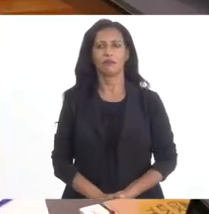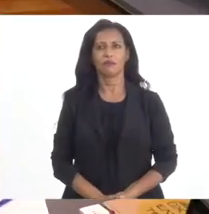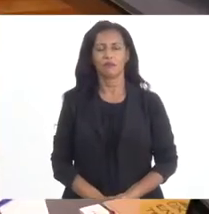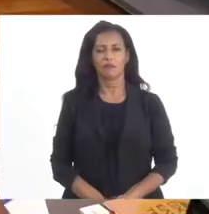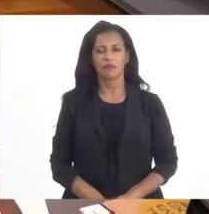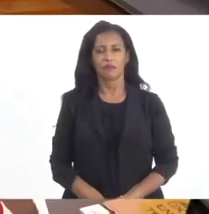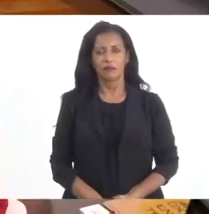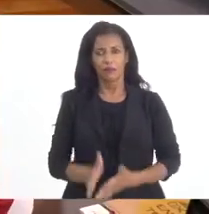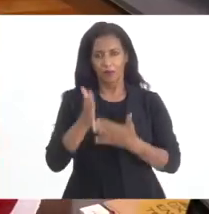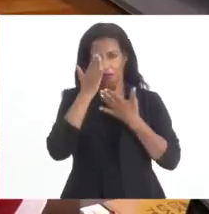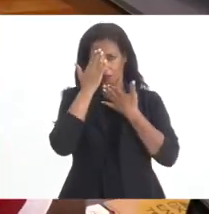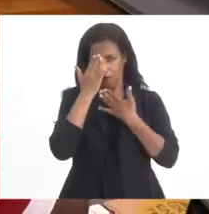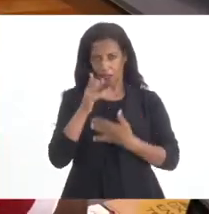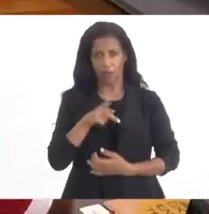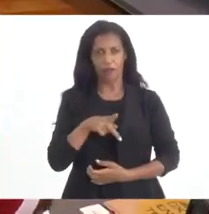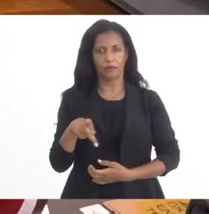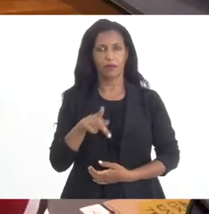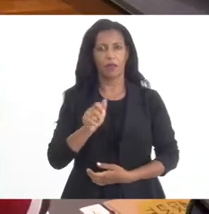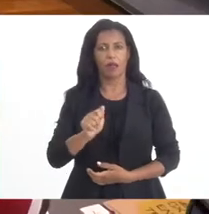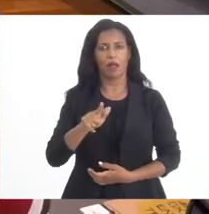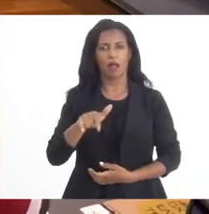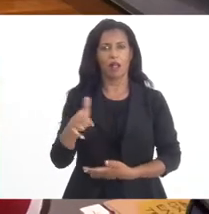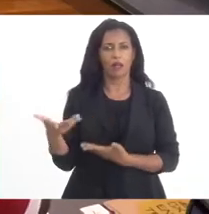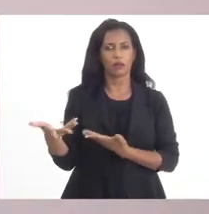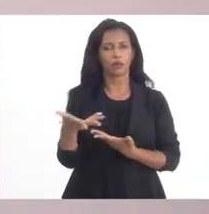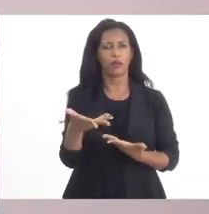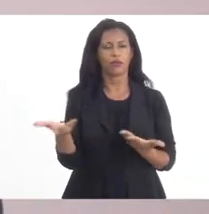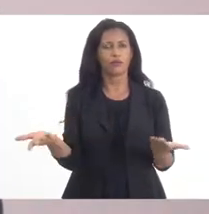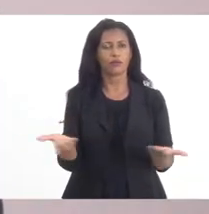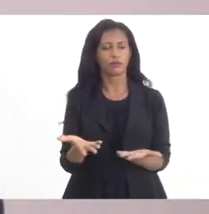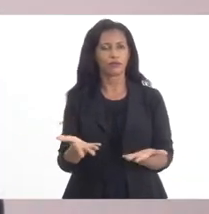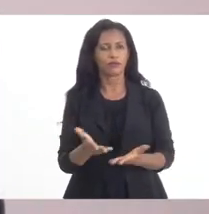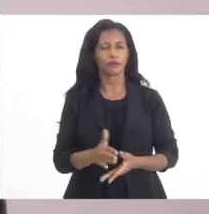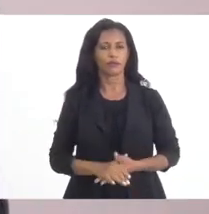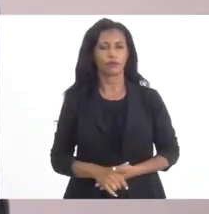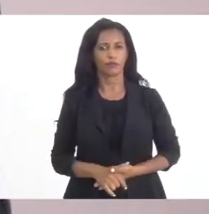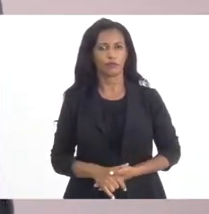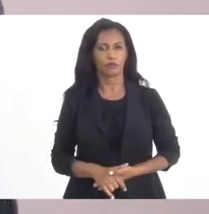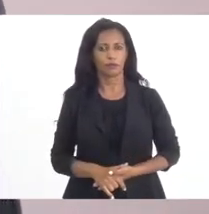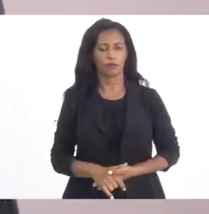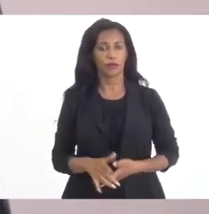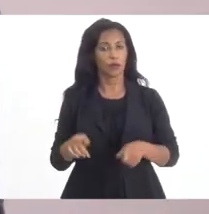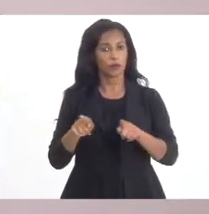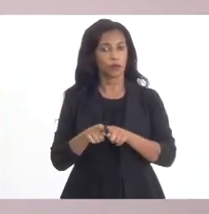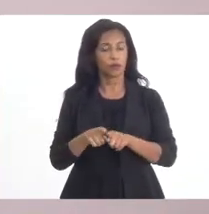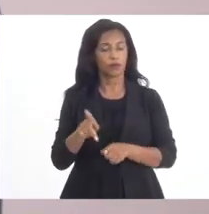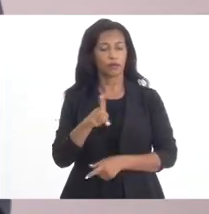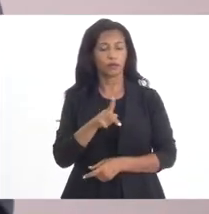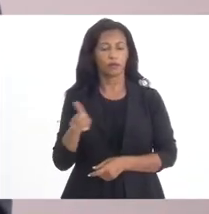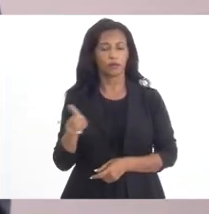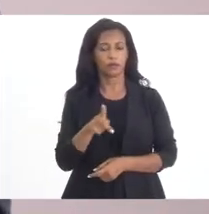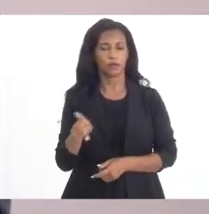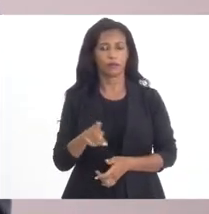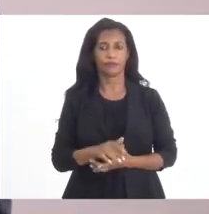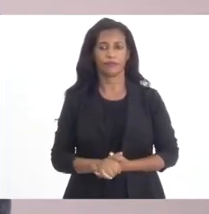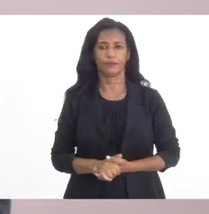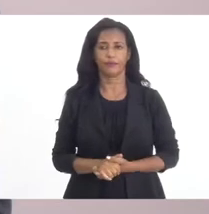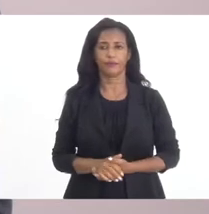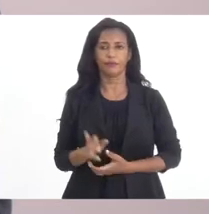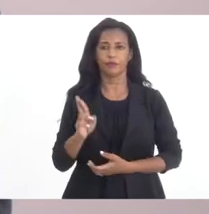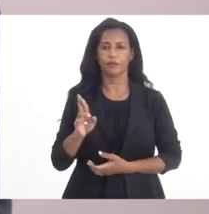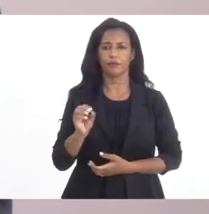Obrigado, professor Alex. Chamo agora para fazer uso da palavra o também professor